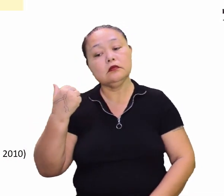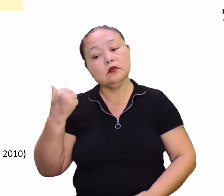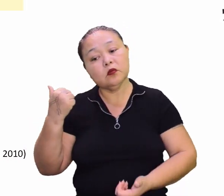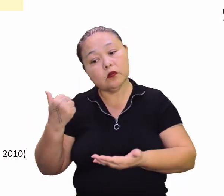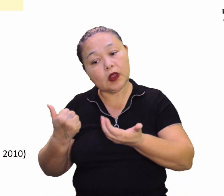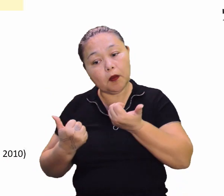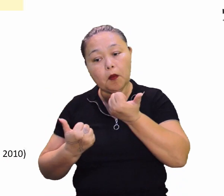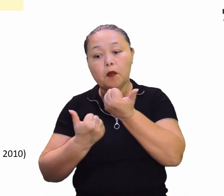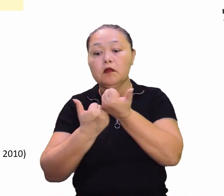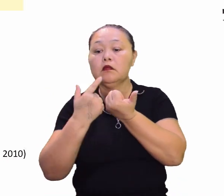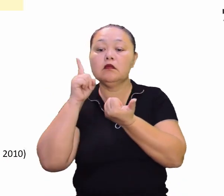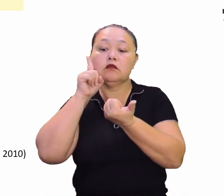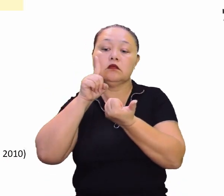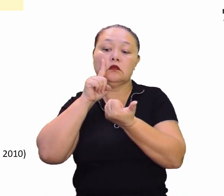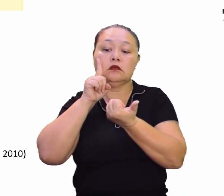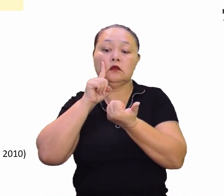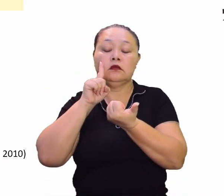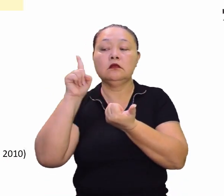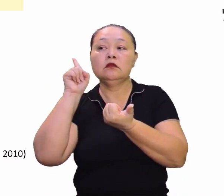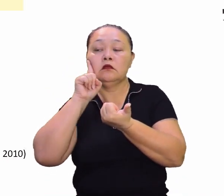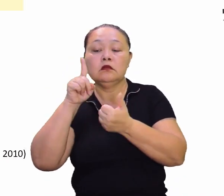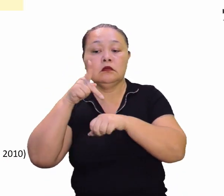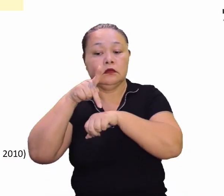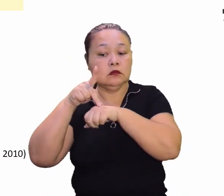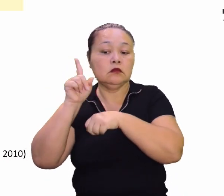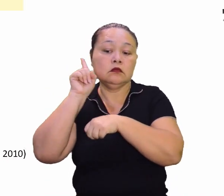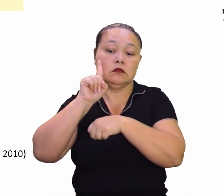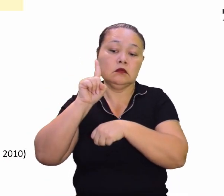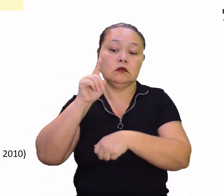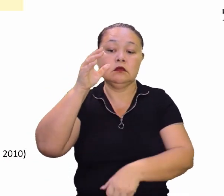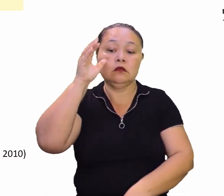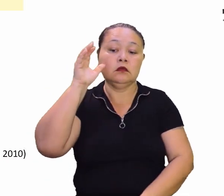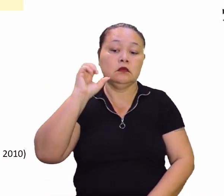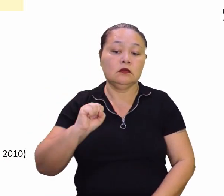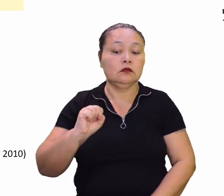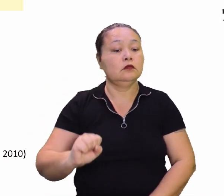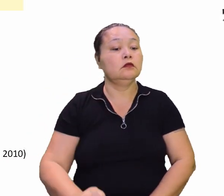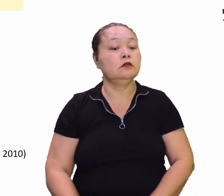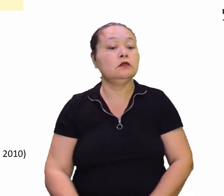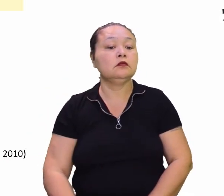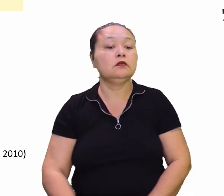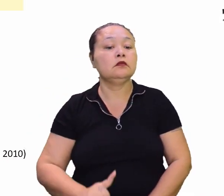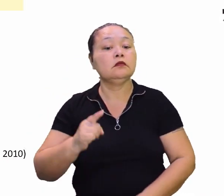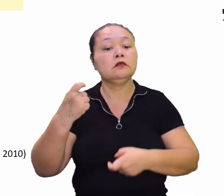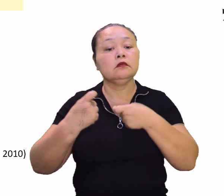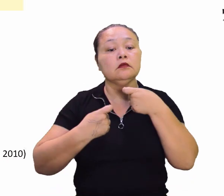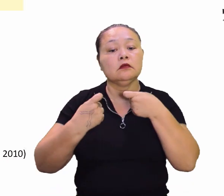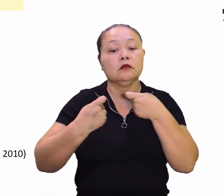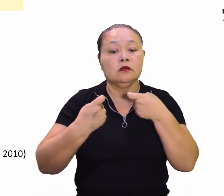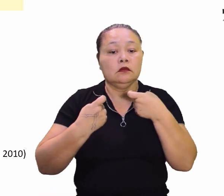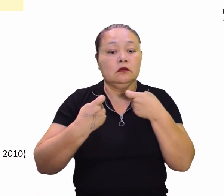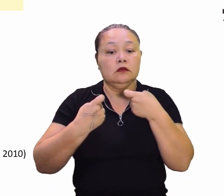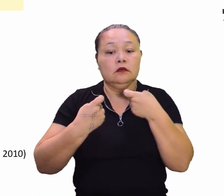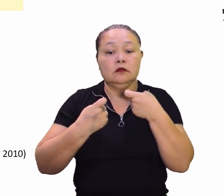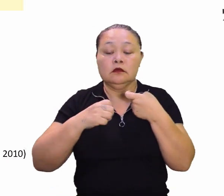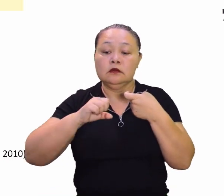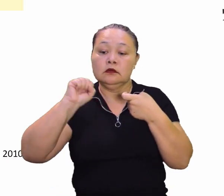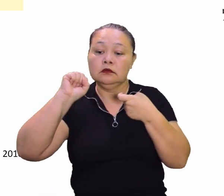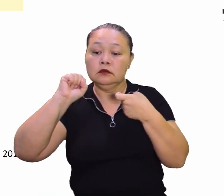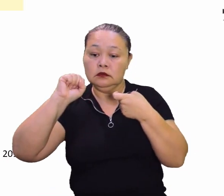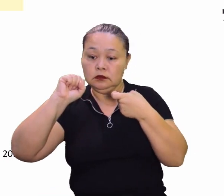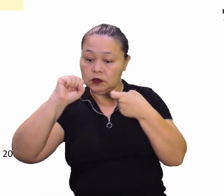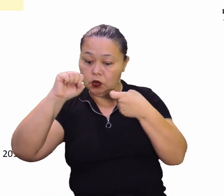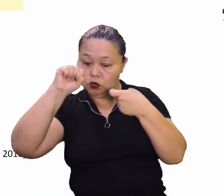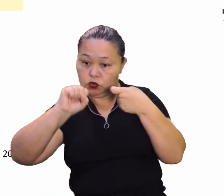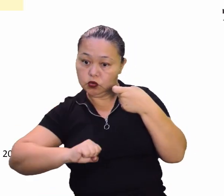Estados Unidos. Ok? Bem, sobre a guerra, ela foi travada entre o